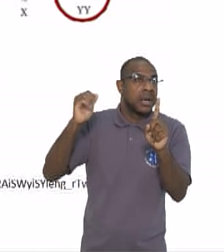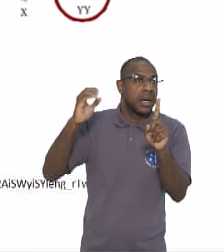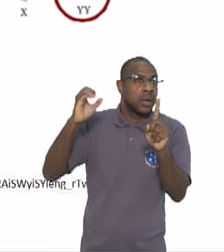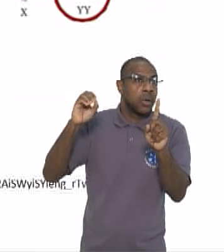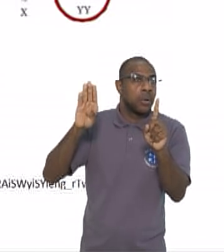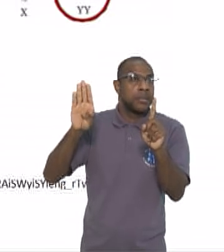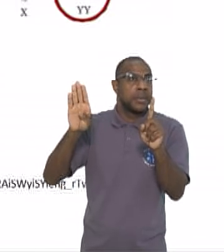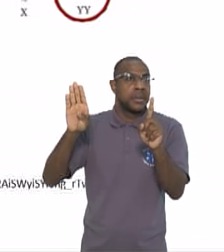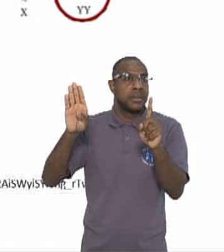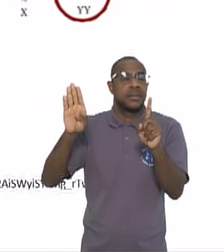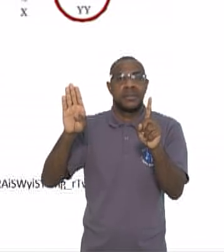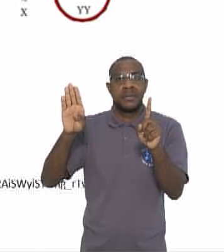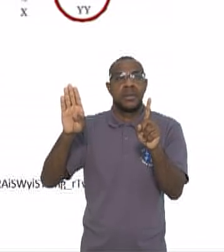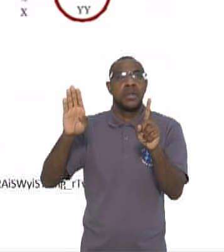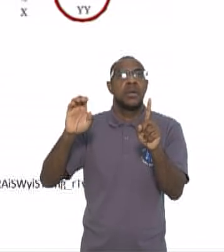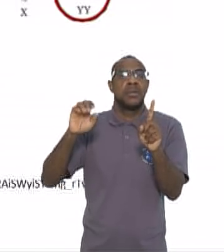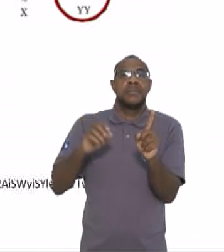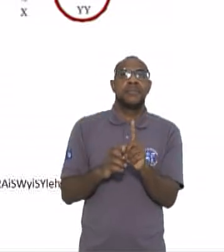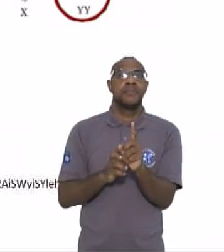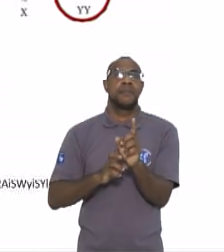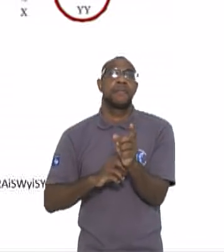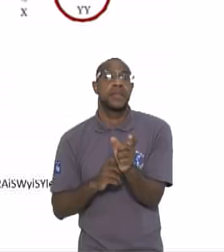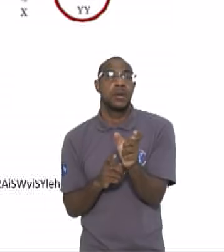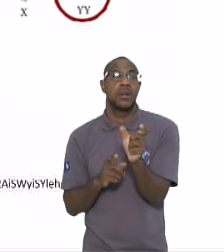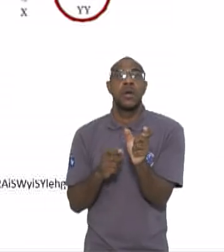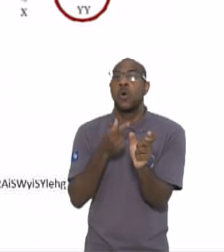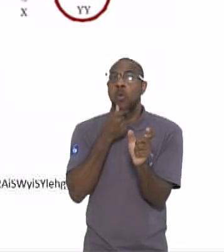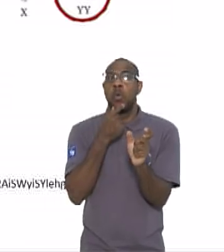Jacob ou ainda síndrome do duplo Y. Então,